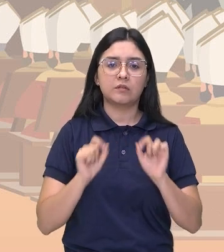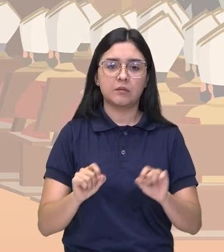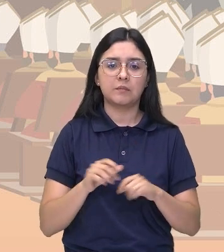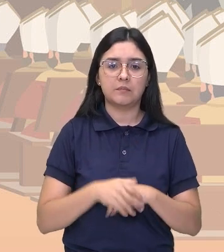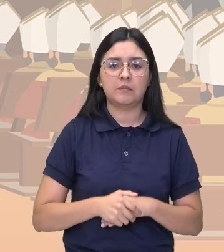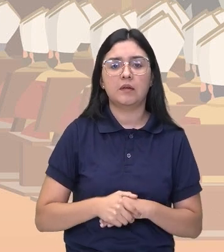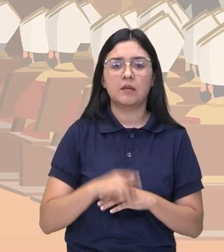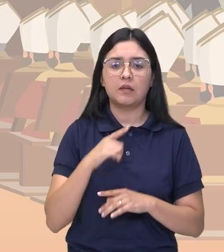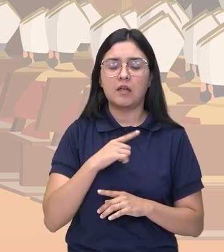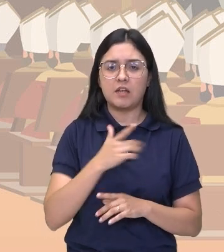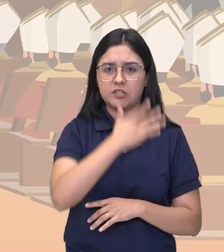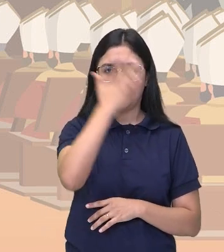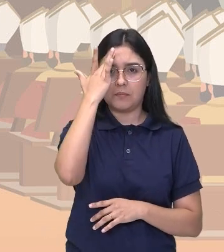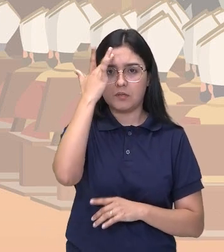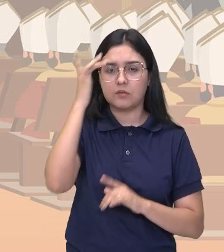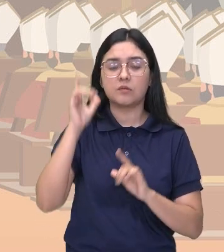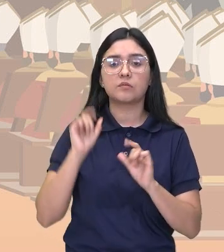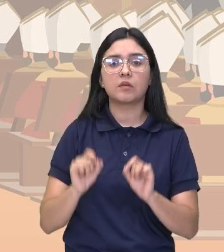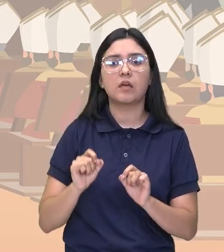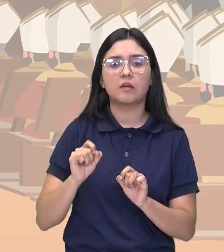hereges, ou seja, aquelas pessoas que tinham